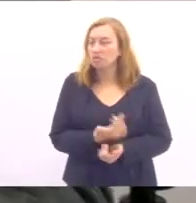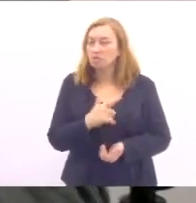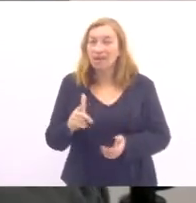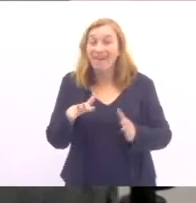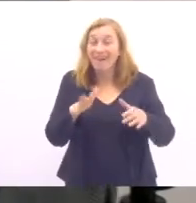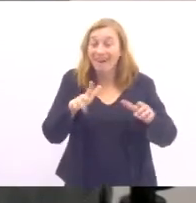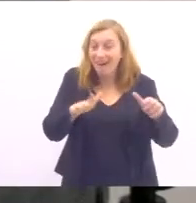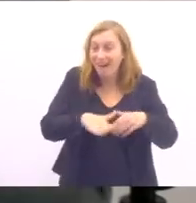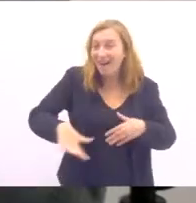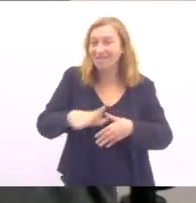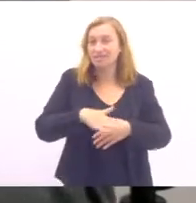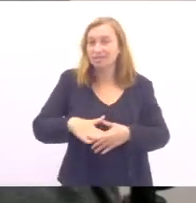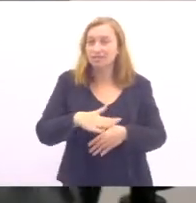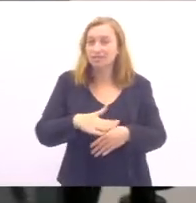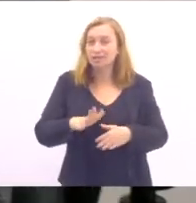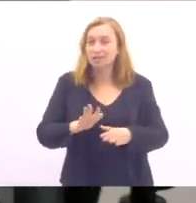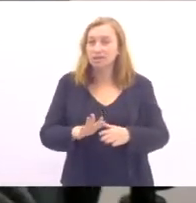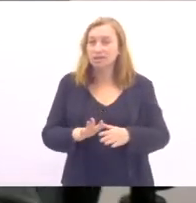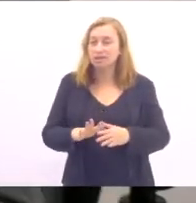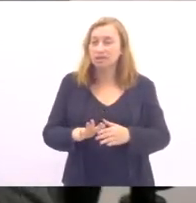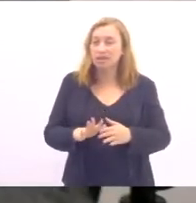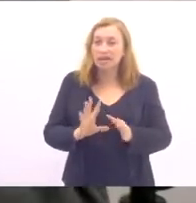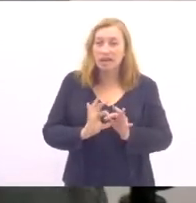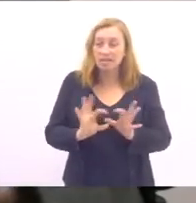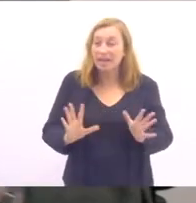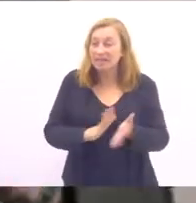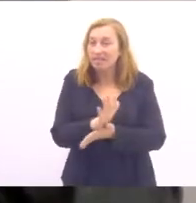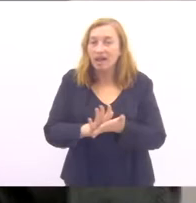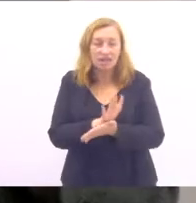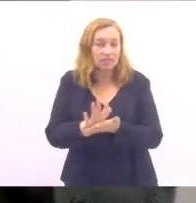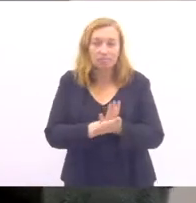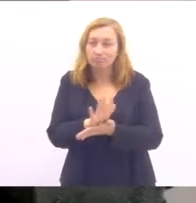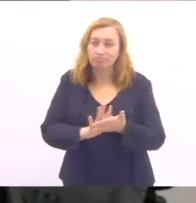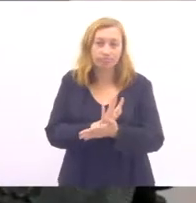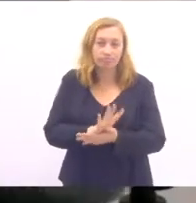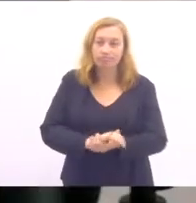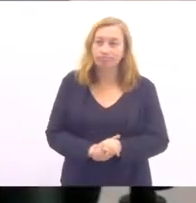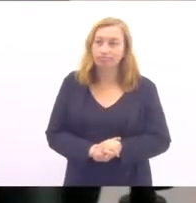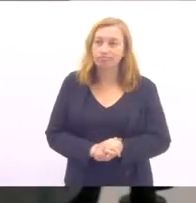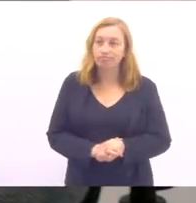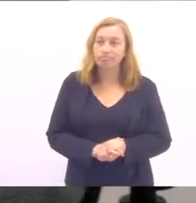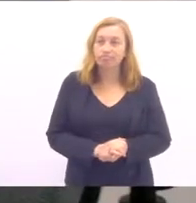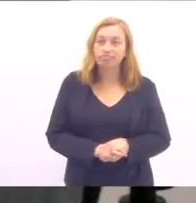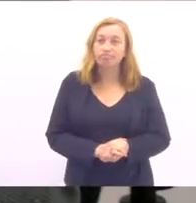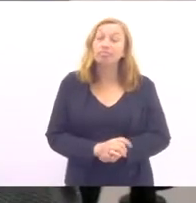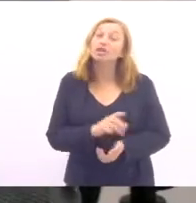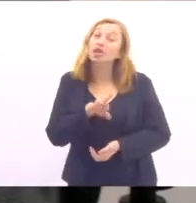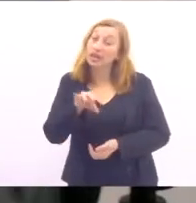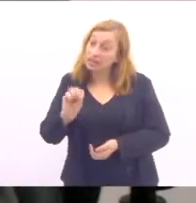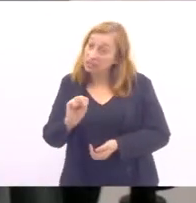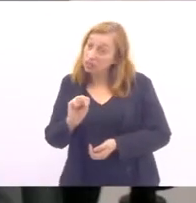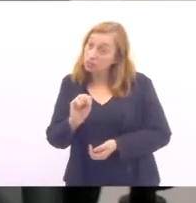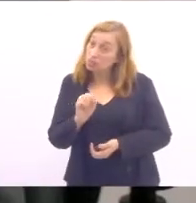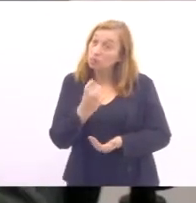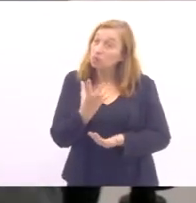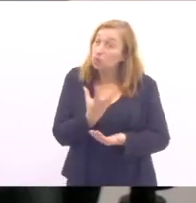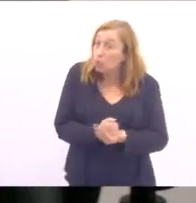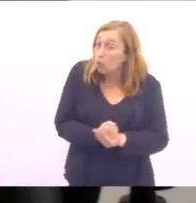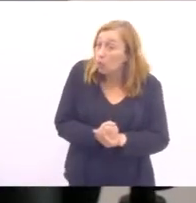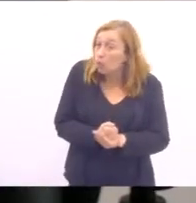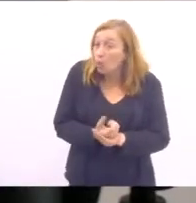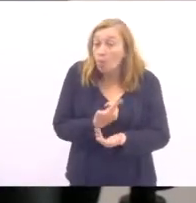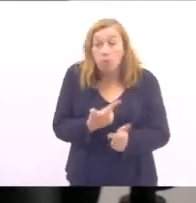área. Licença, nenhuma delas tem licença. O que para o resíduo seco não é problema,